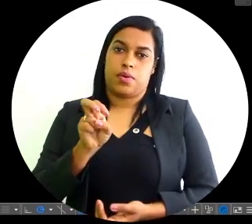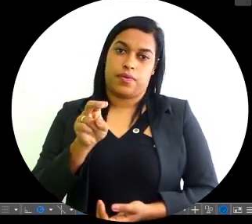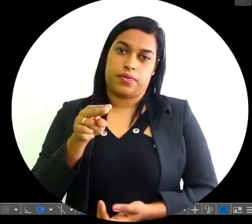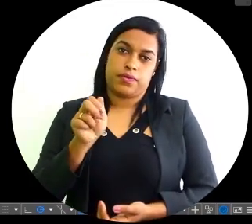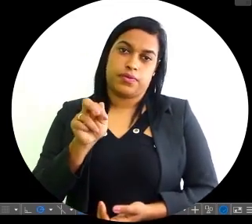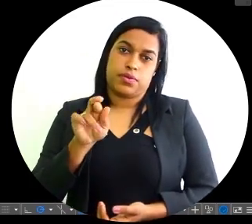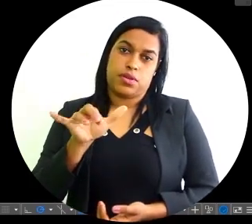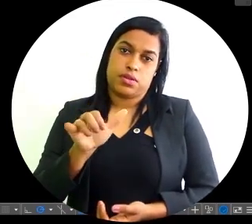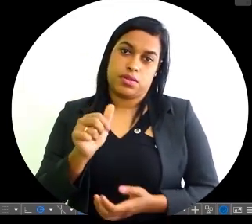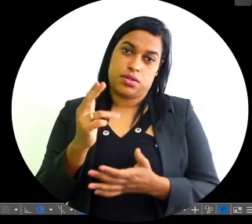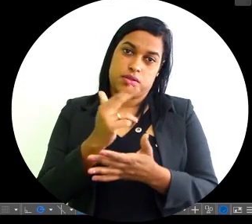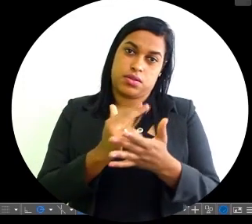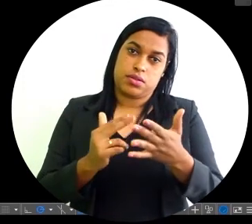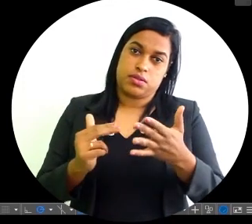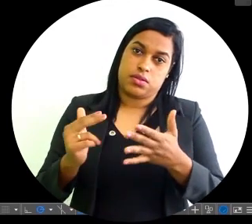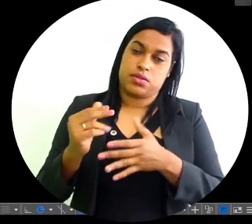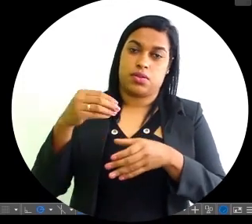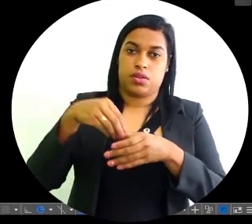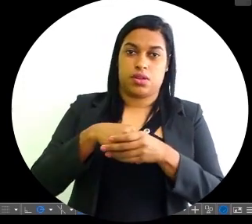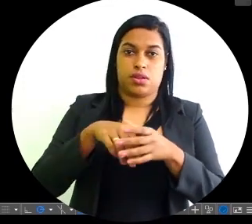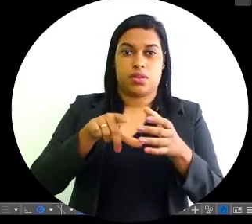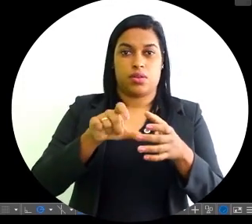eu vou colocar dentro desse layer.